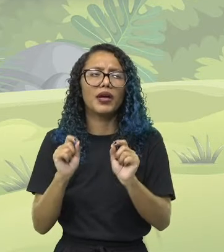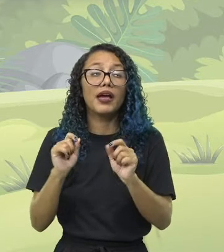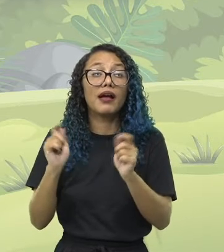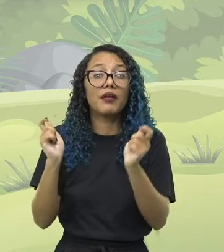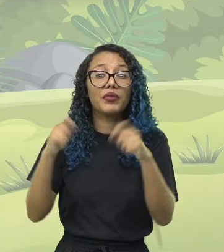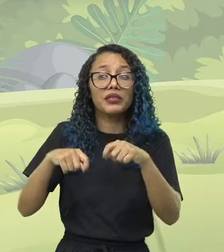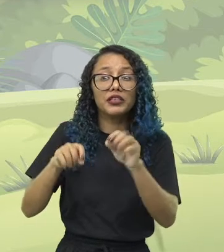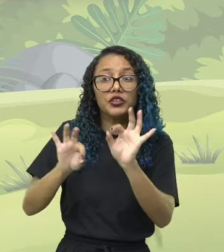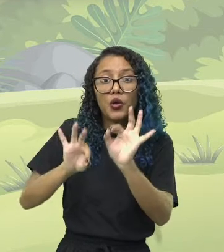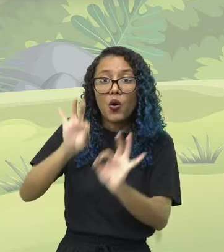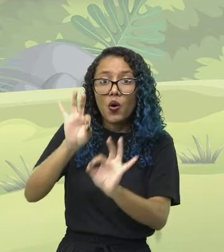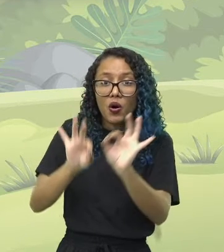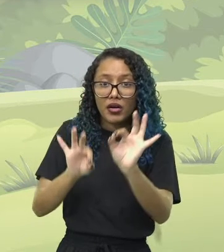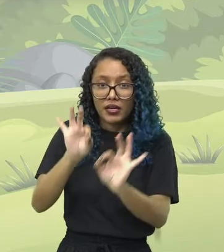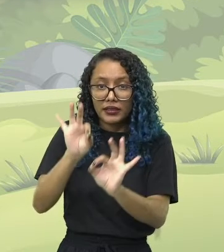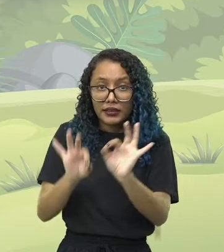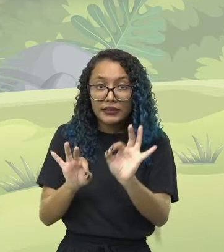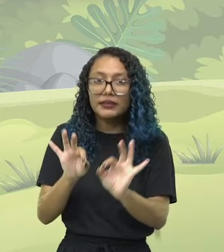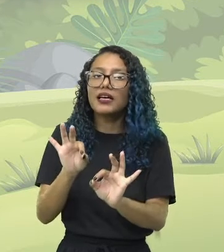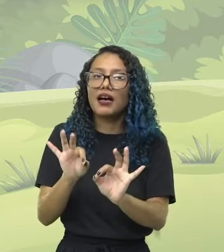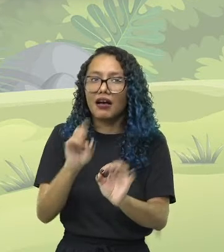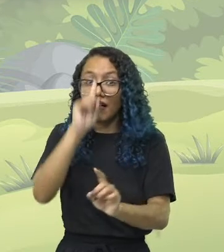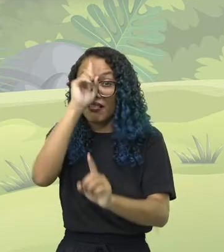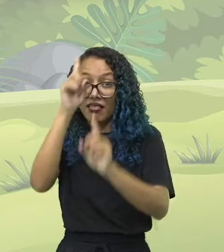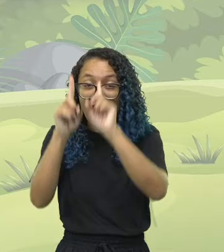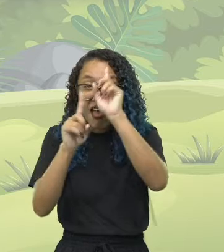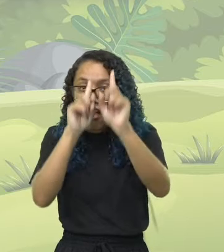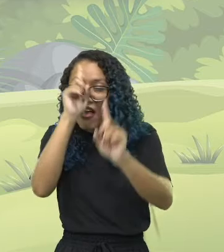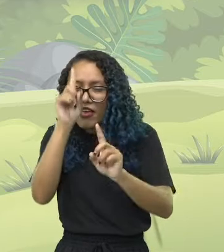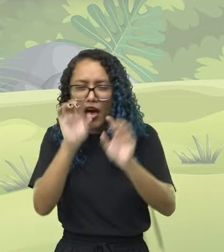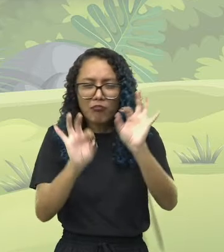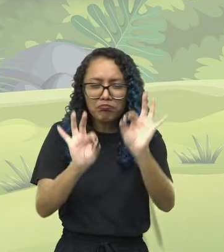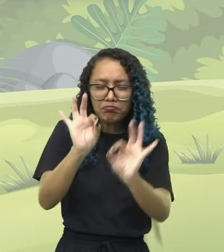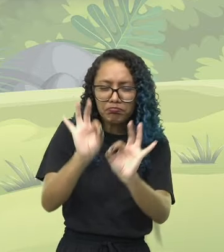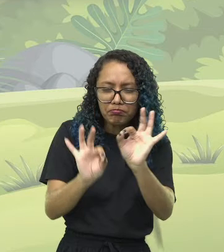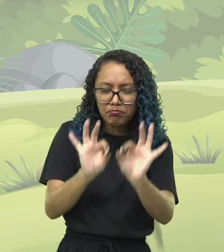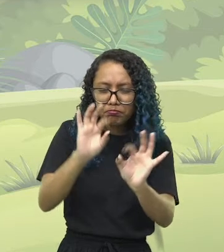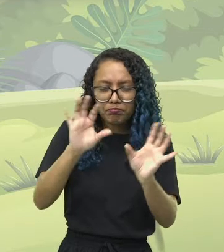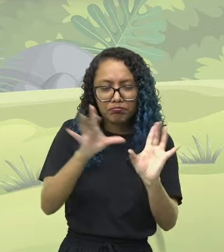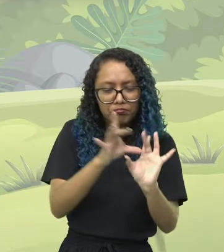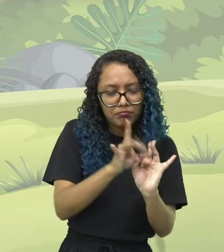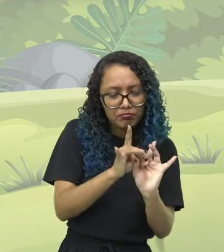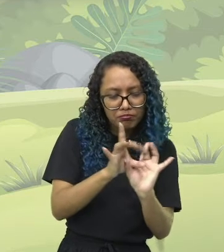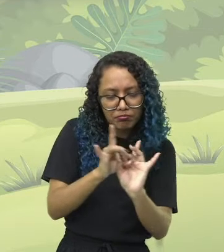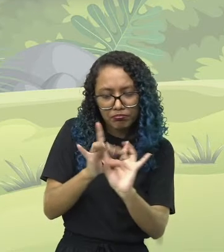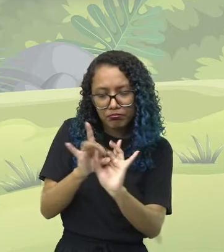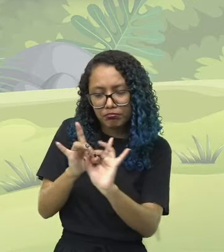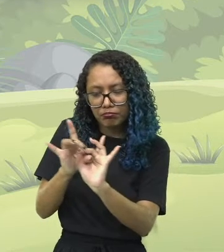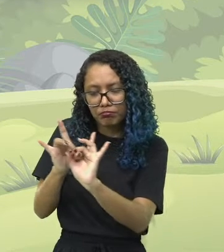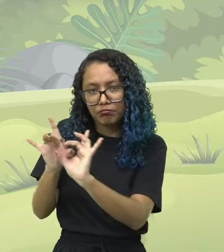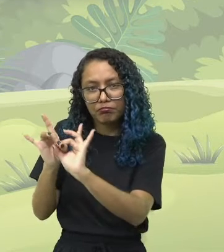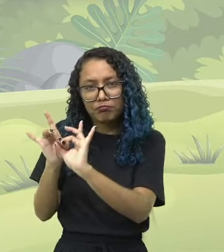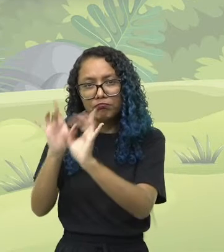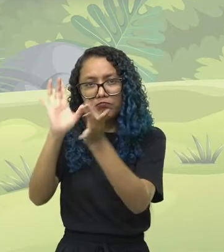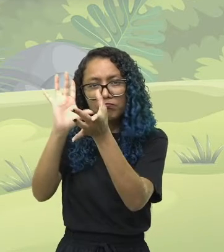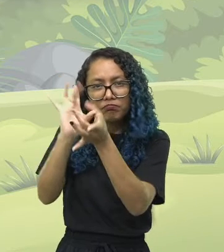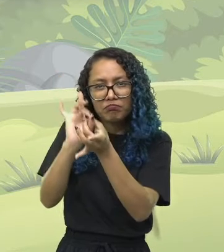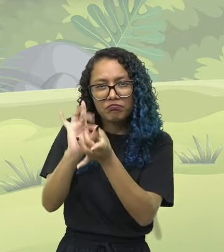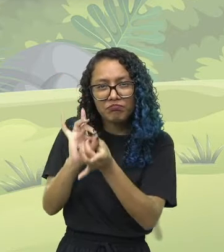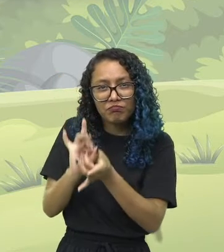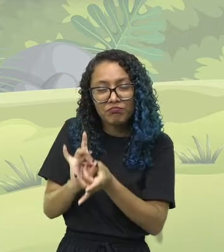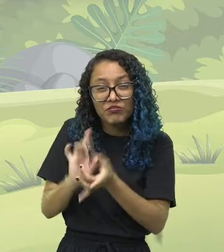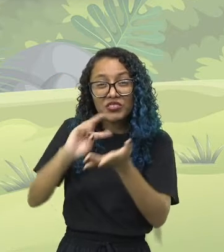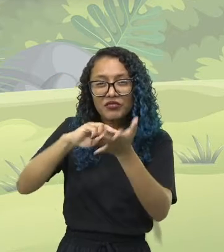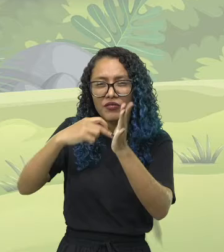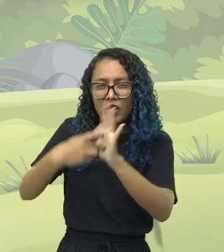de sequenciar, né, uma ideia, amarrar, né, a mesma rede de sentidos. Então, eu tenho